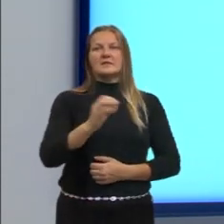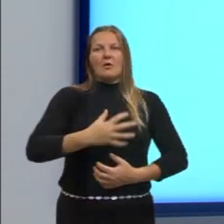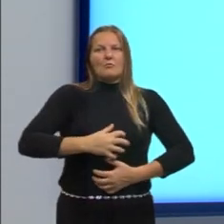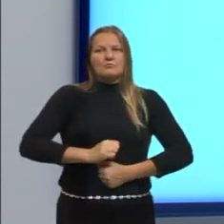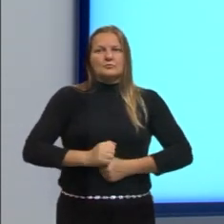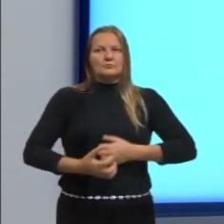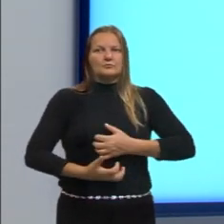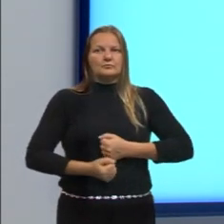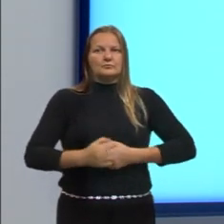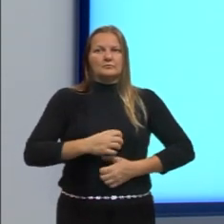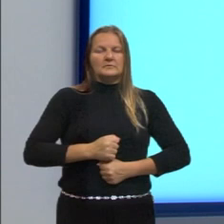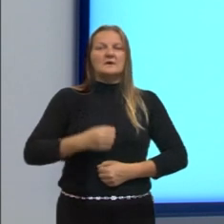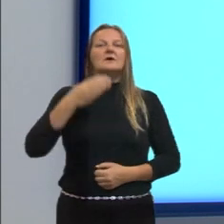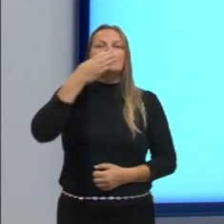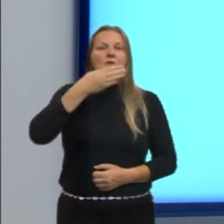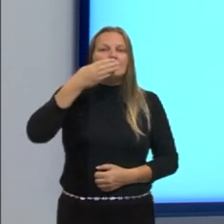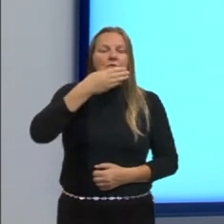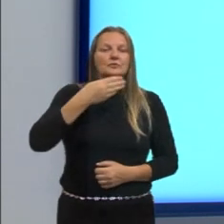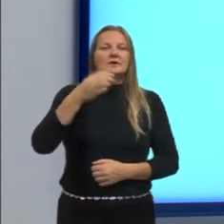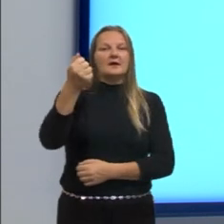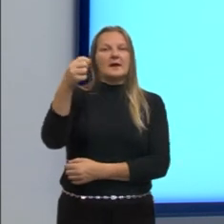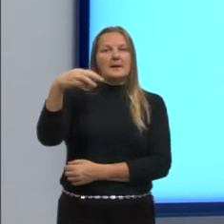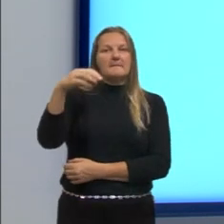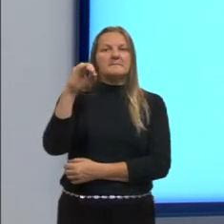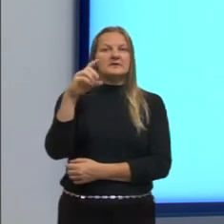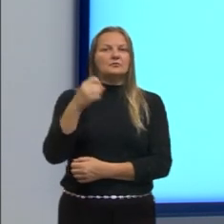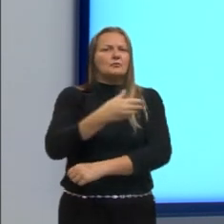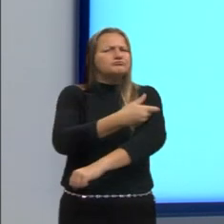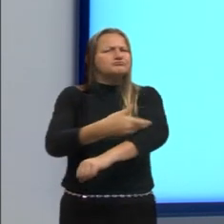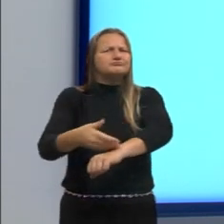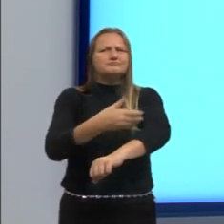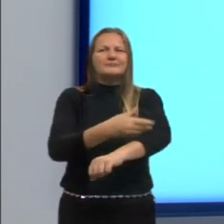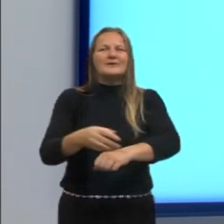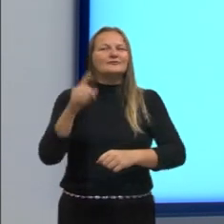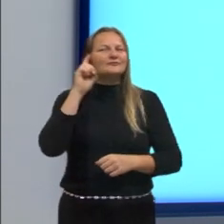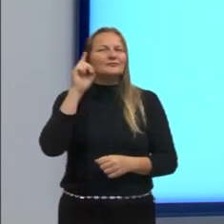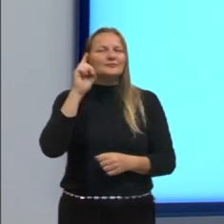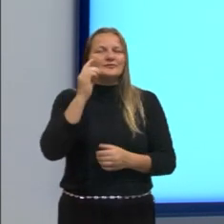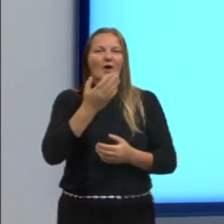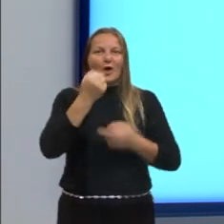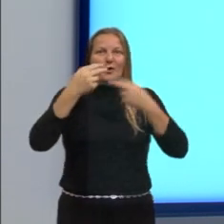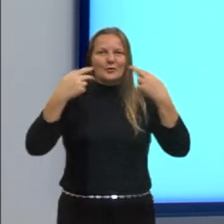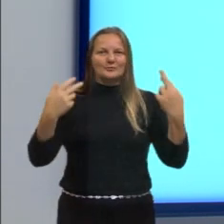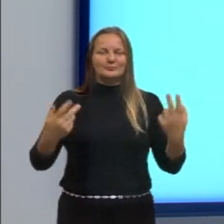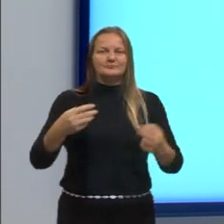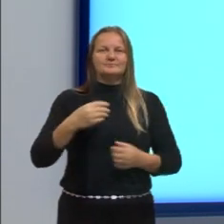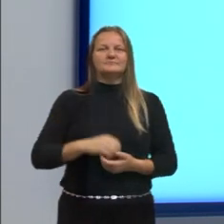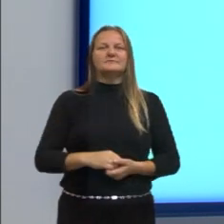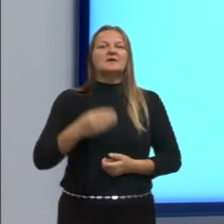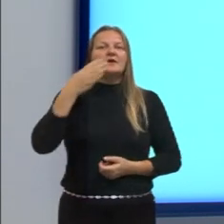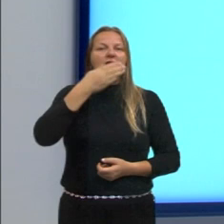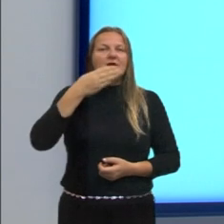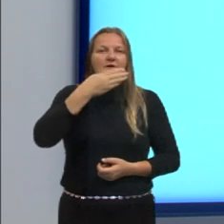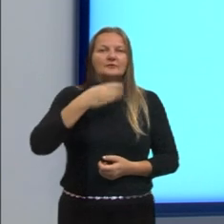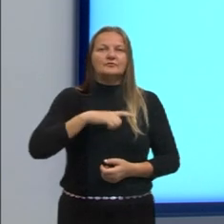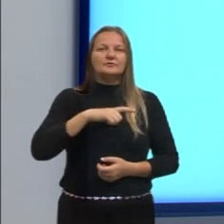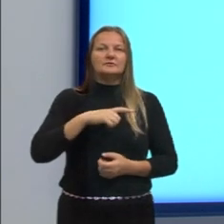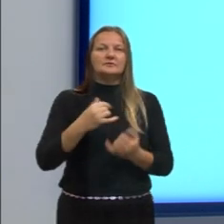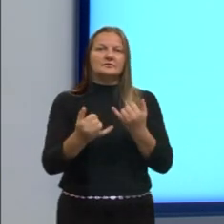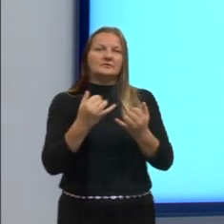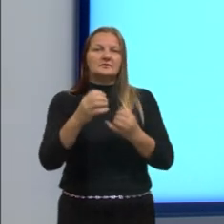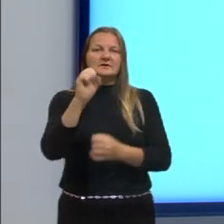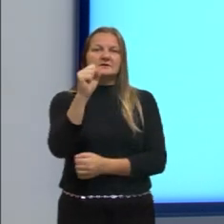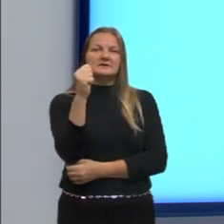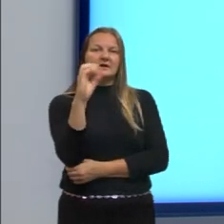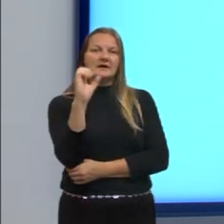digíveis é os açúcares o amido que nós estamos acostumados aí e ingerir no nosso dia a dia os açúcares eu vou ter o exemplo da